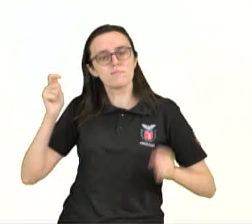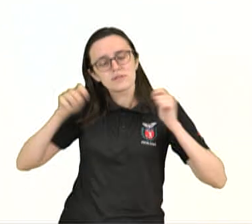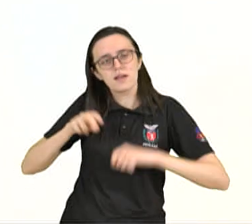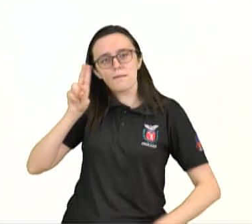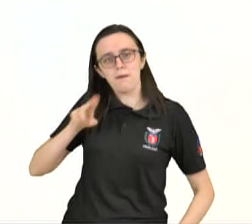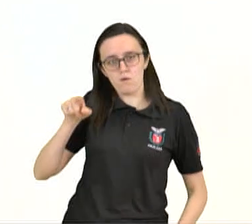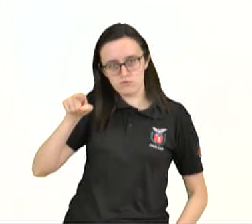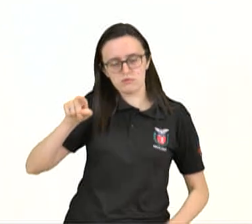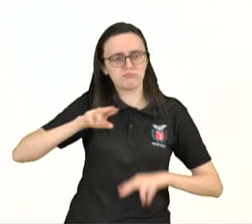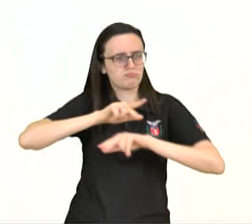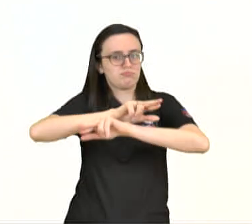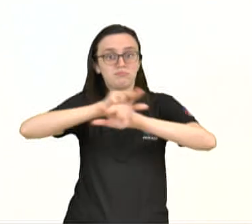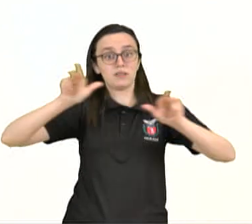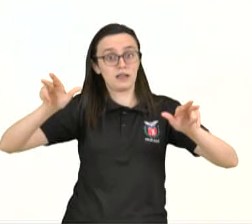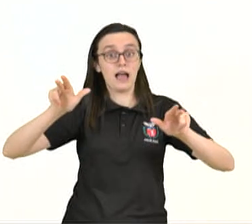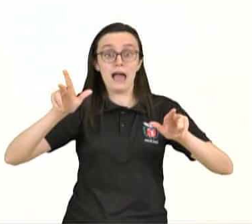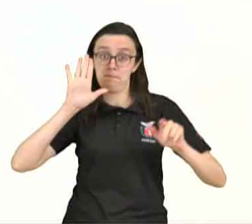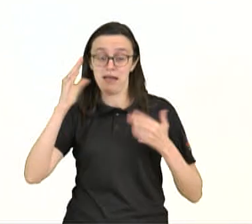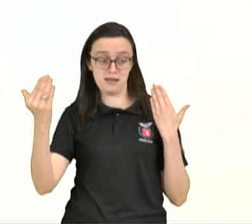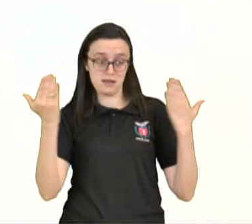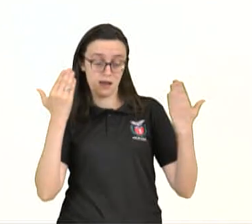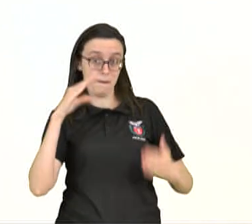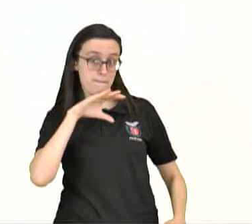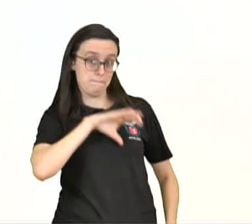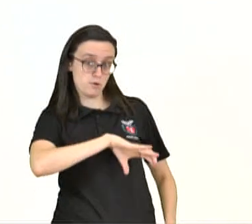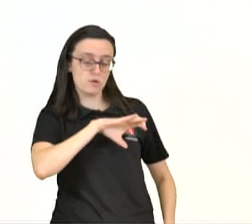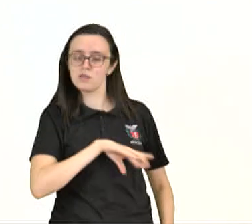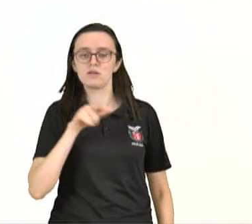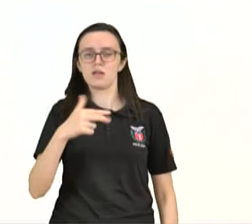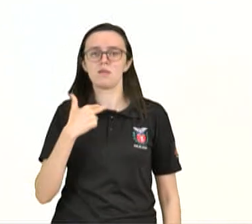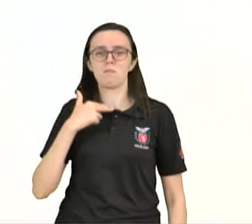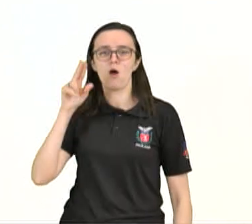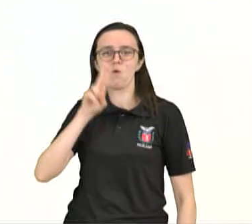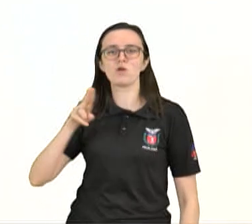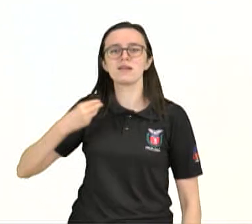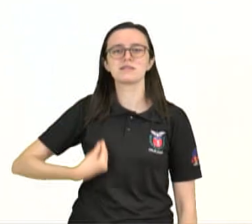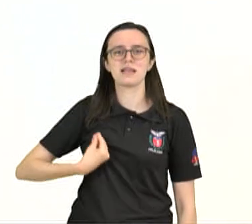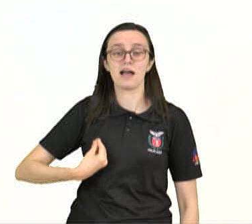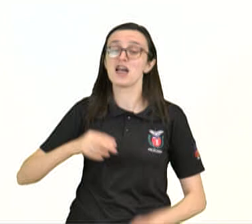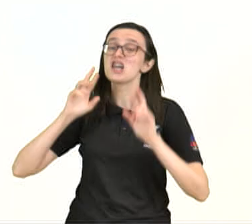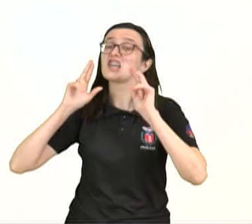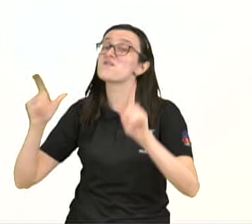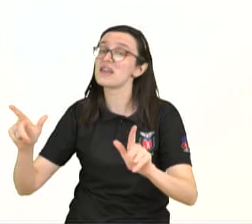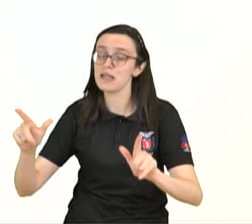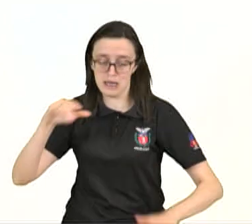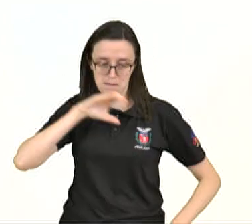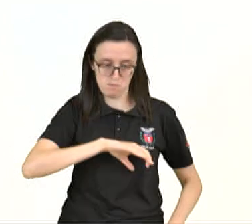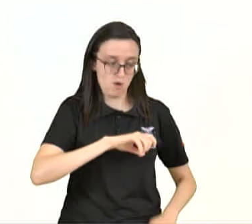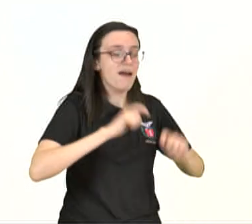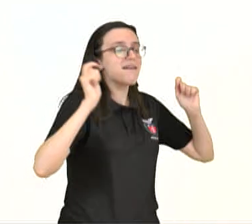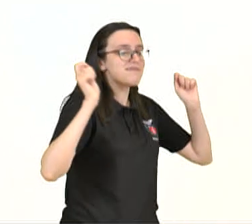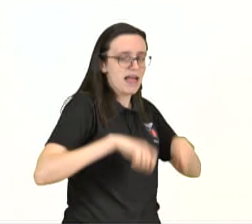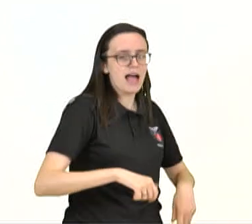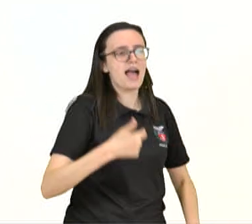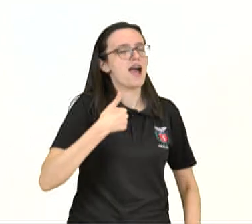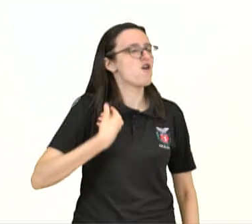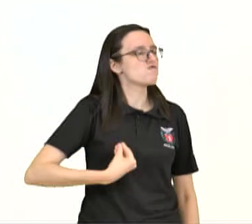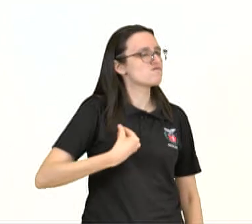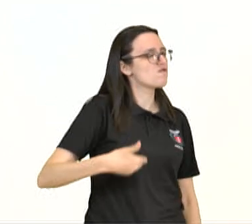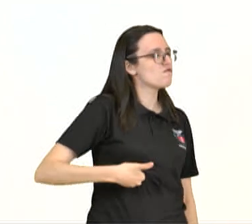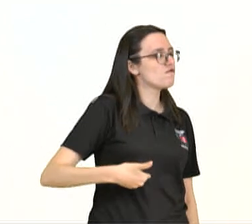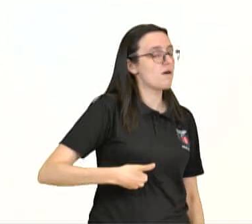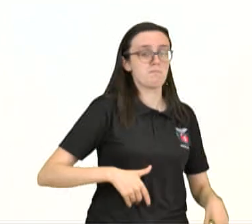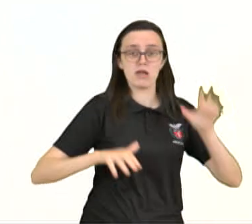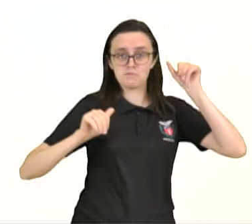usado. E, diferentemente do português, não pode ser usado como verbo estar. Então, você não pode falar estou com fome.